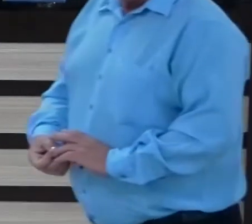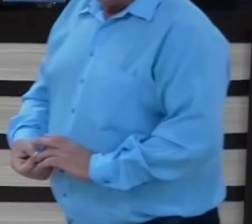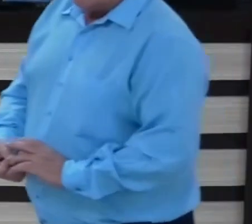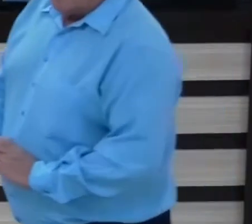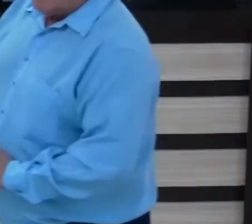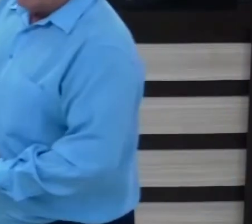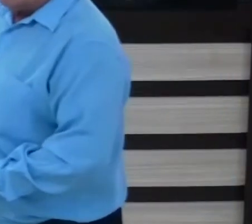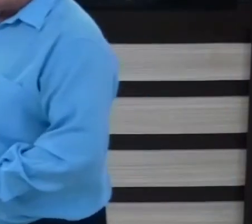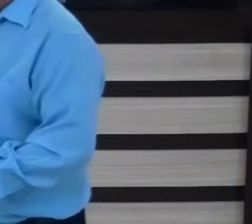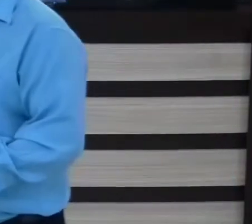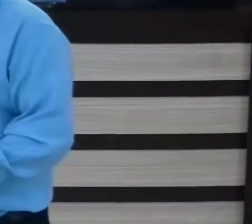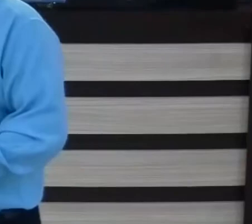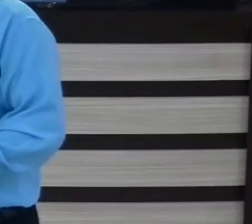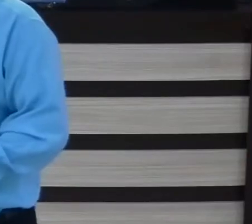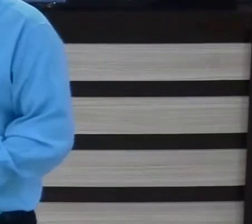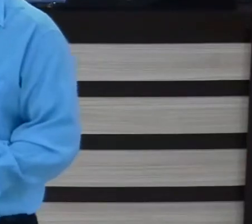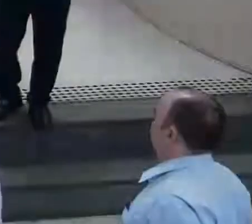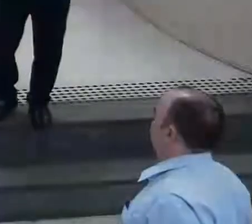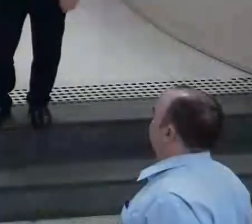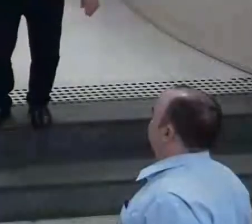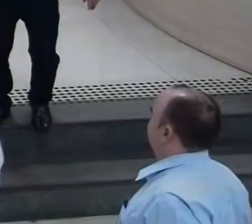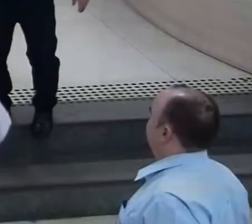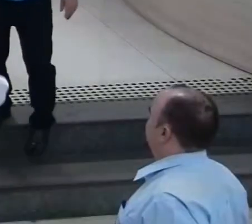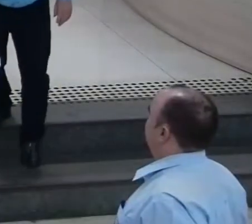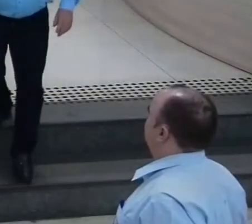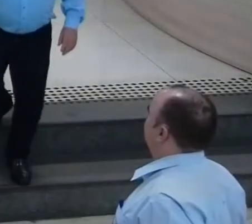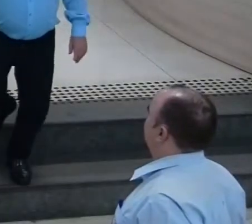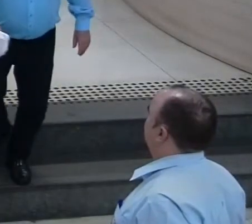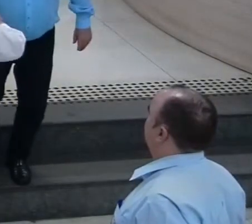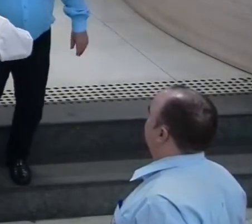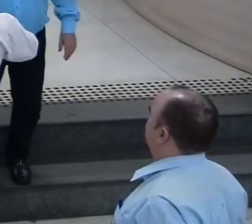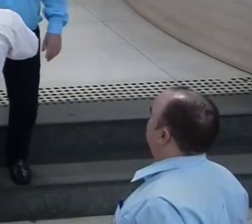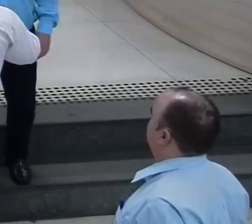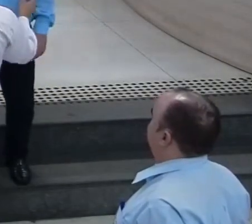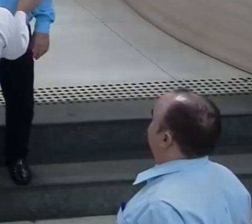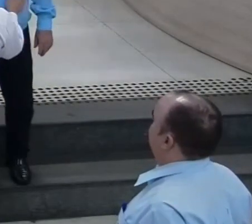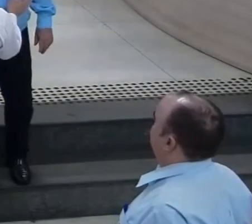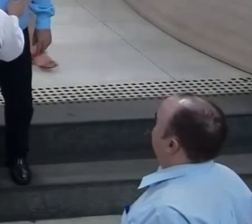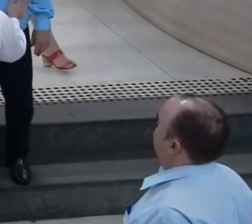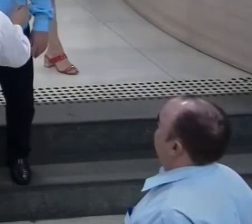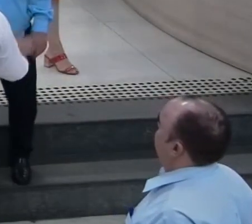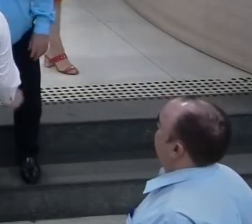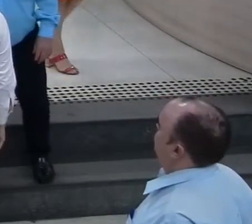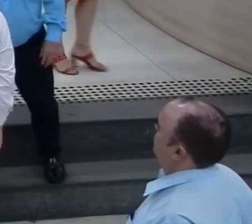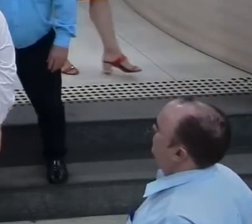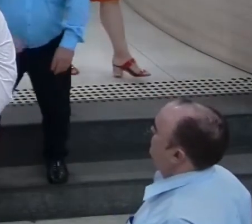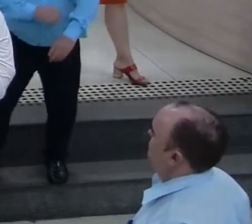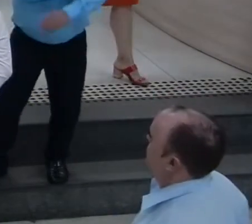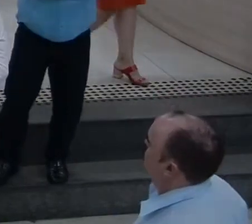também agradecer, doutor, pela presença, todo o trabalho que o senhor tem desenvolvido na cidade.